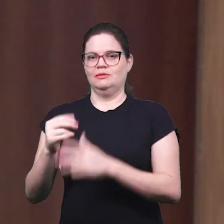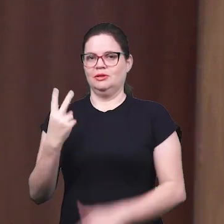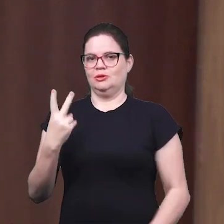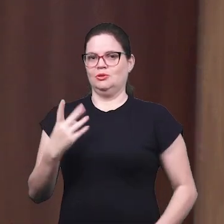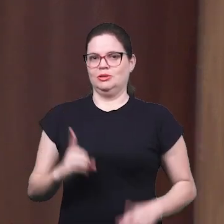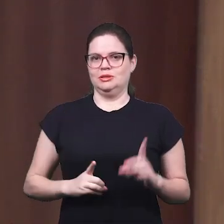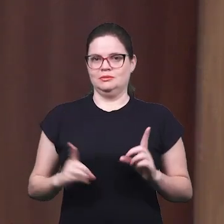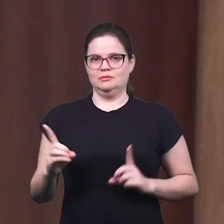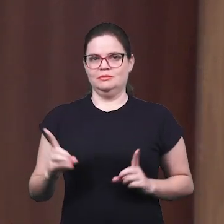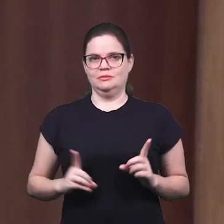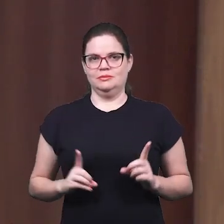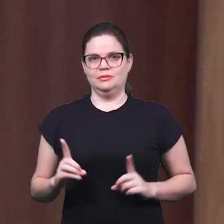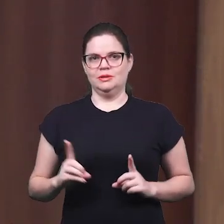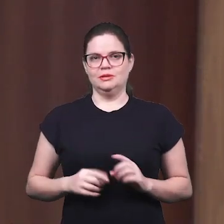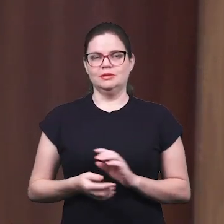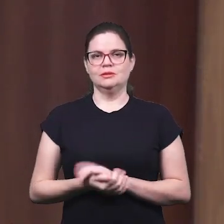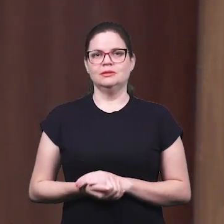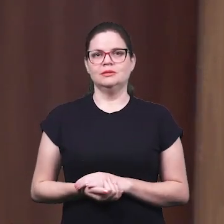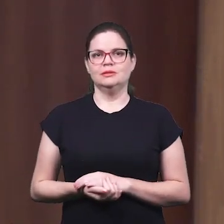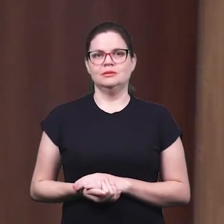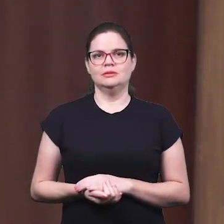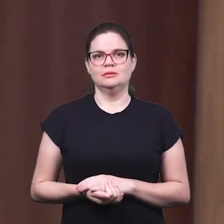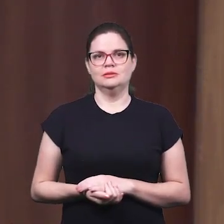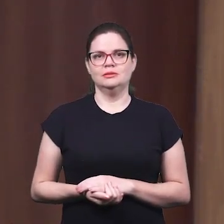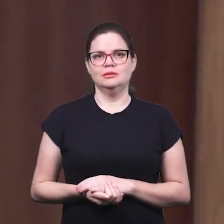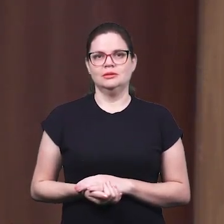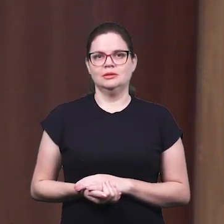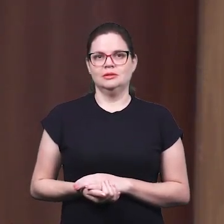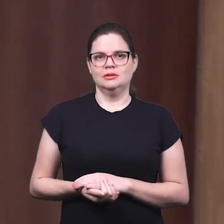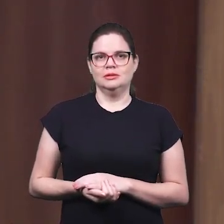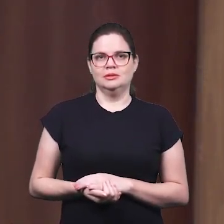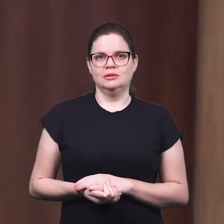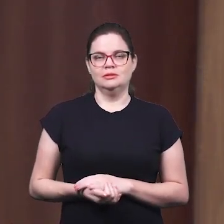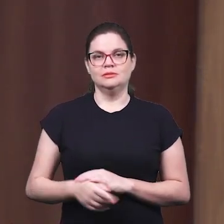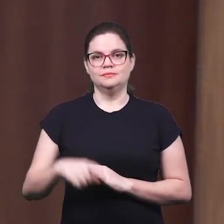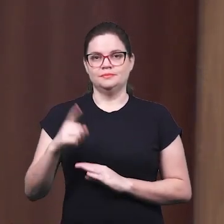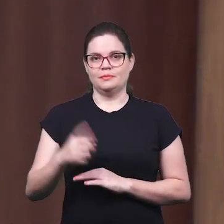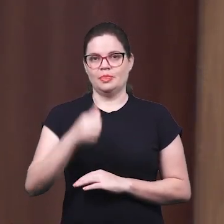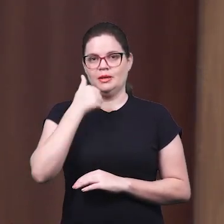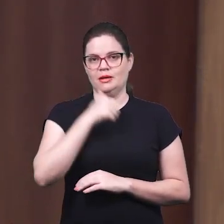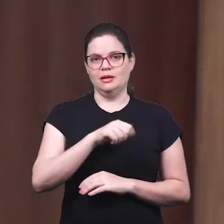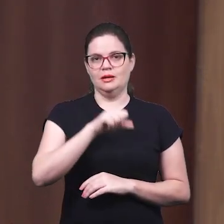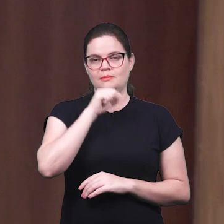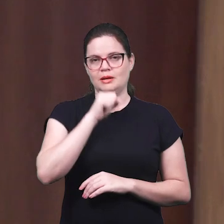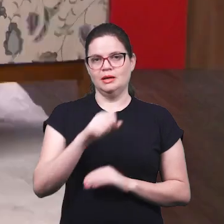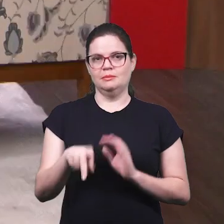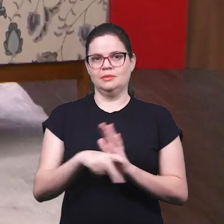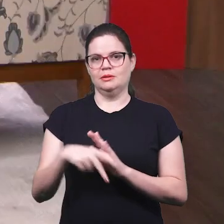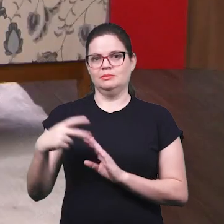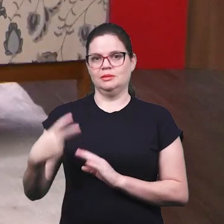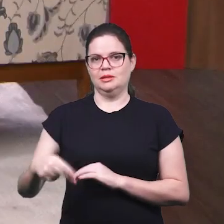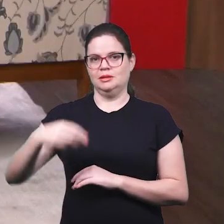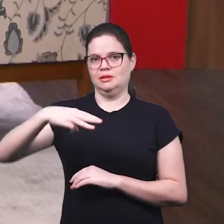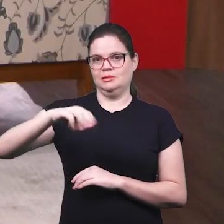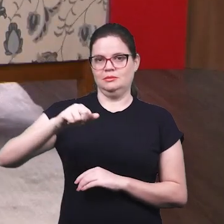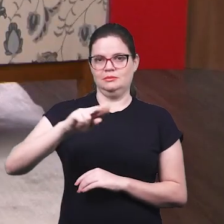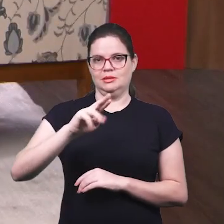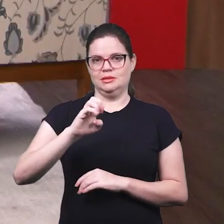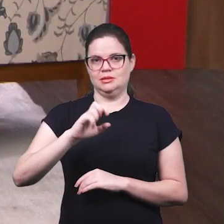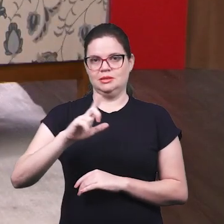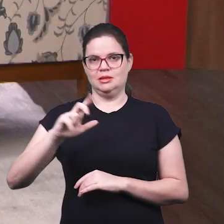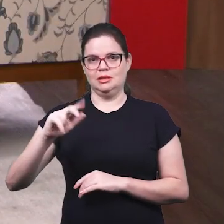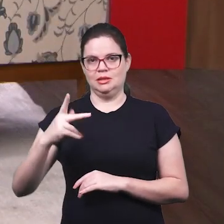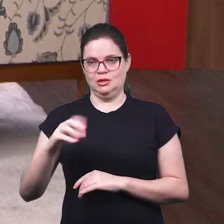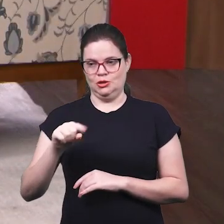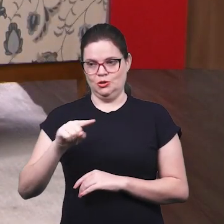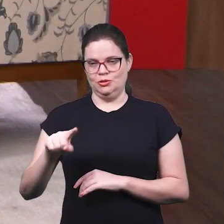é a mãe do nosso querido Marcelinho. Marcelinho está aqui no estúdio com a gente. A